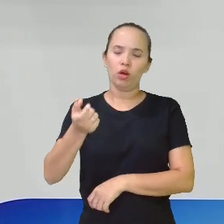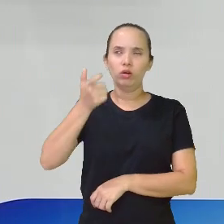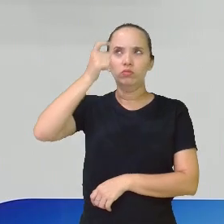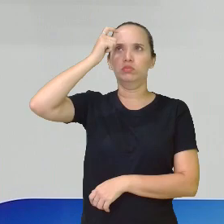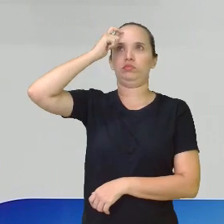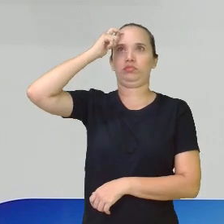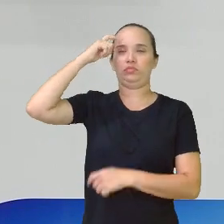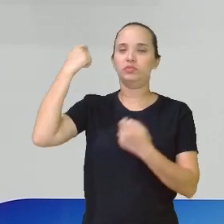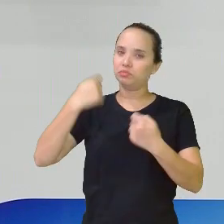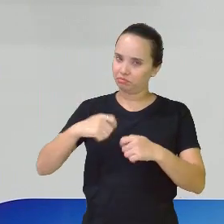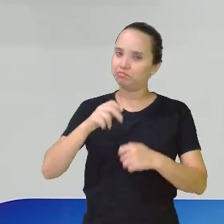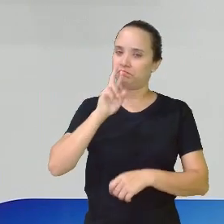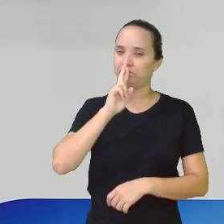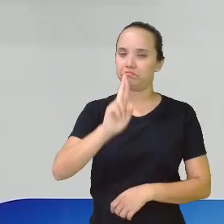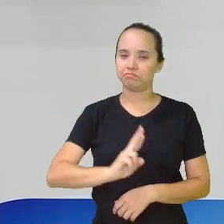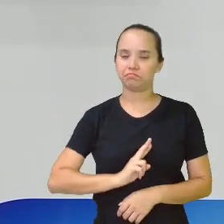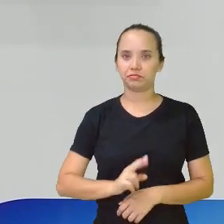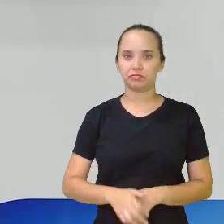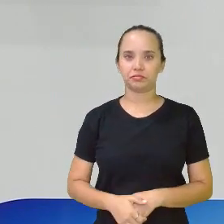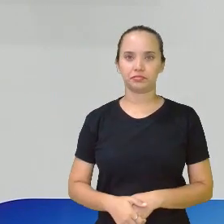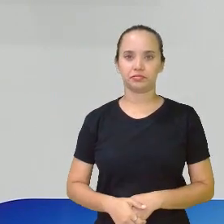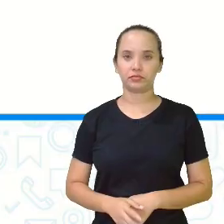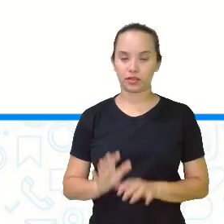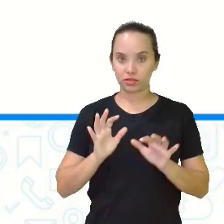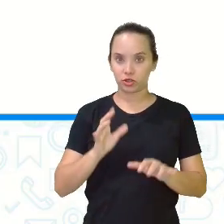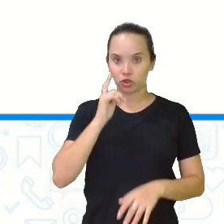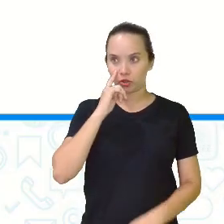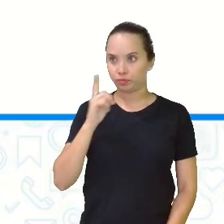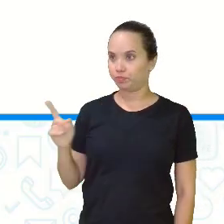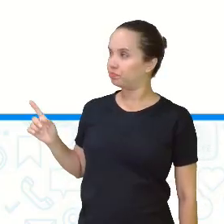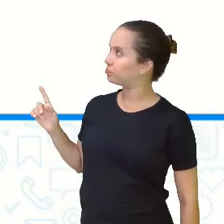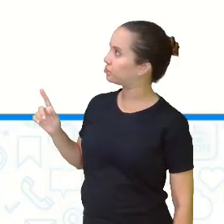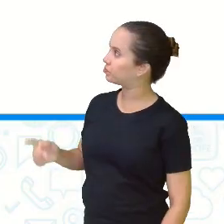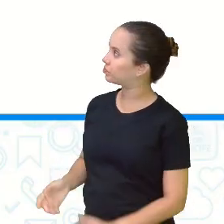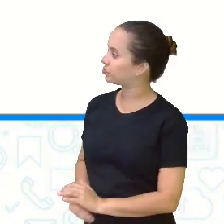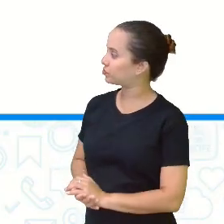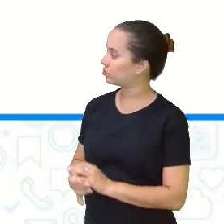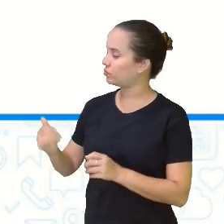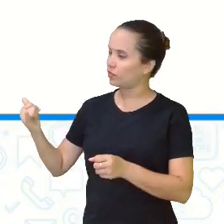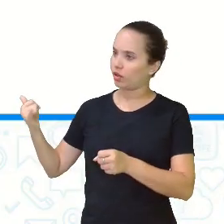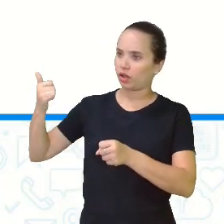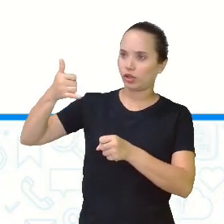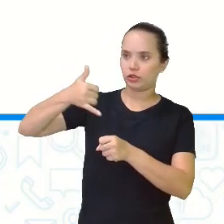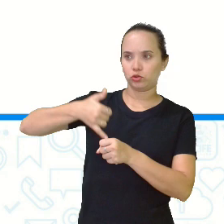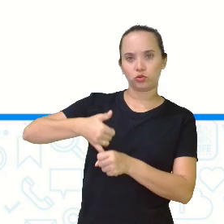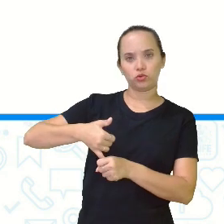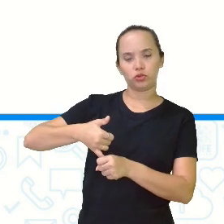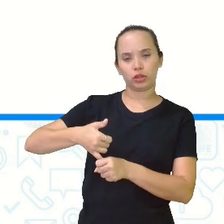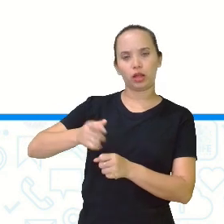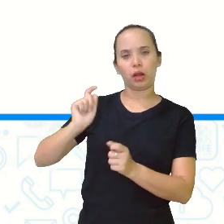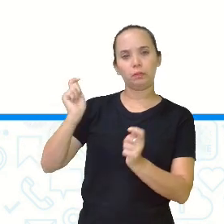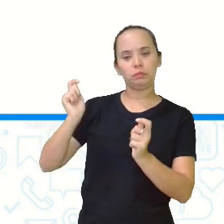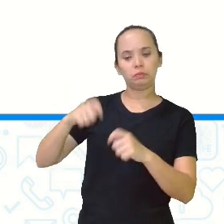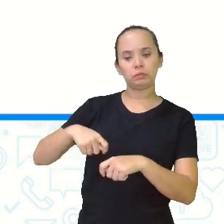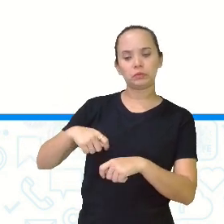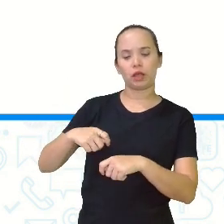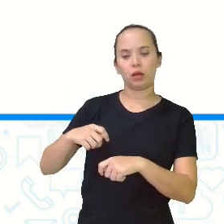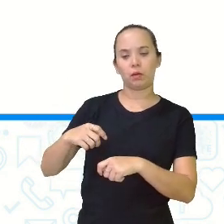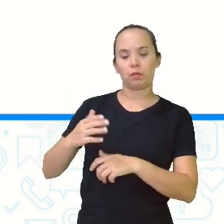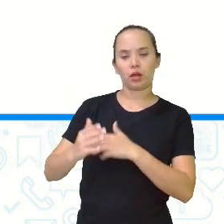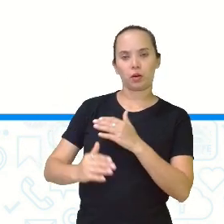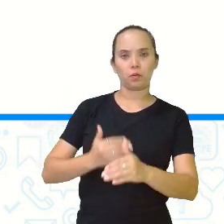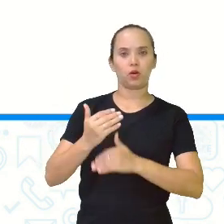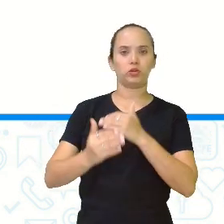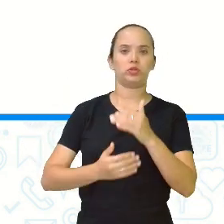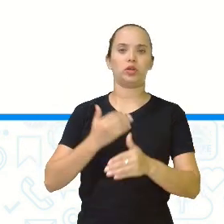mas vai responder. Assim, ó, a gasolina pode servir de combustível no processo